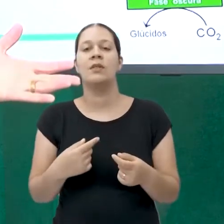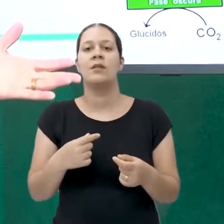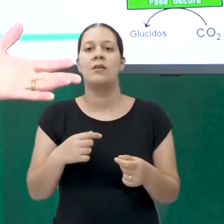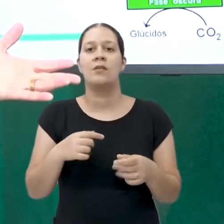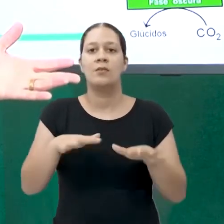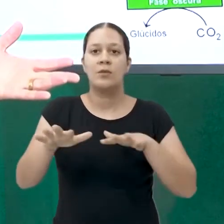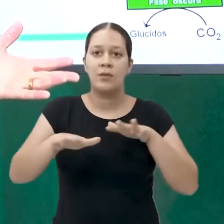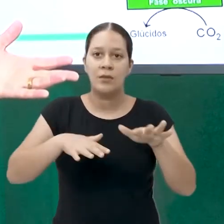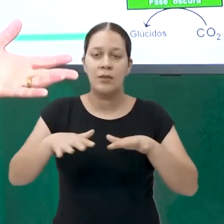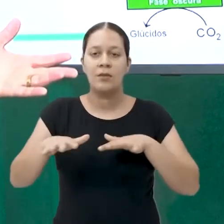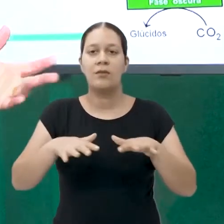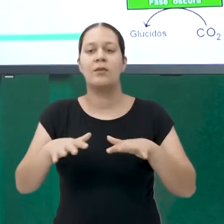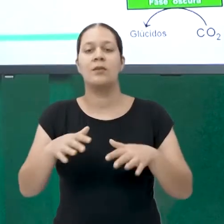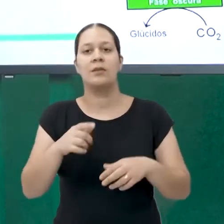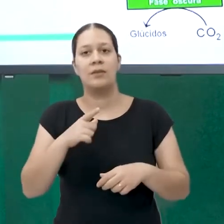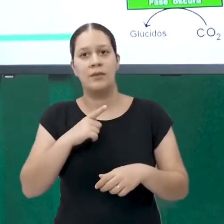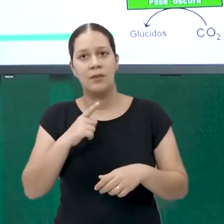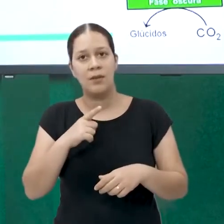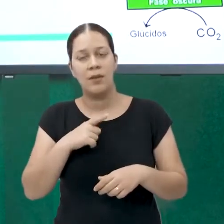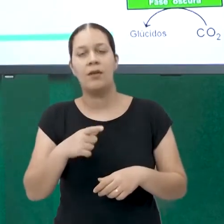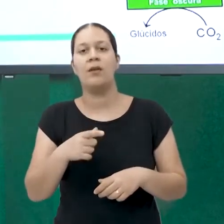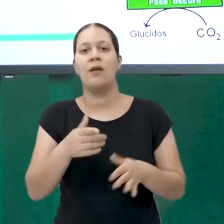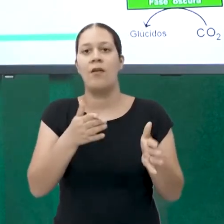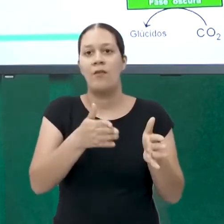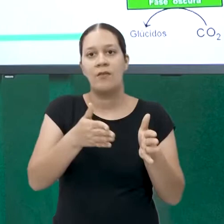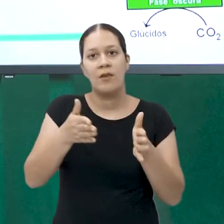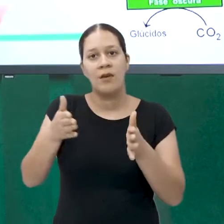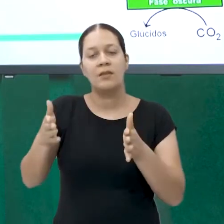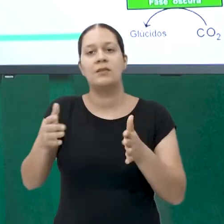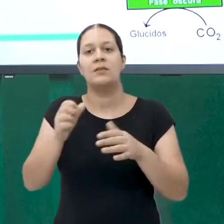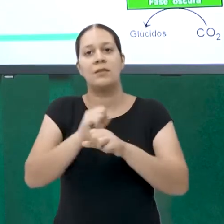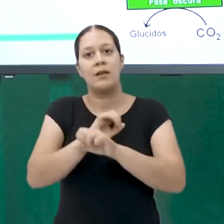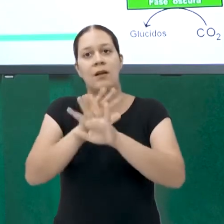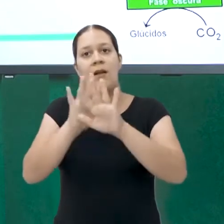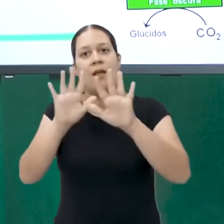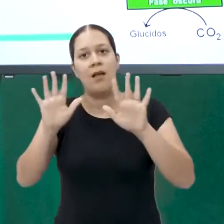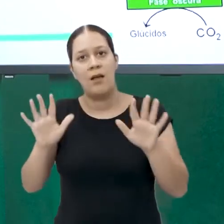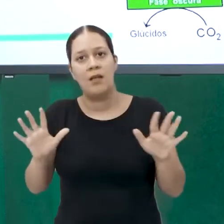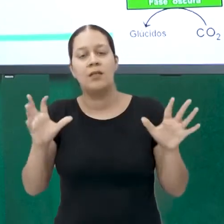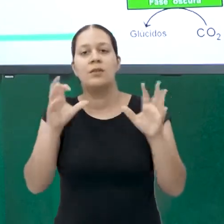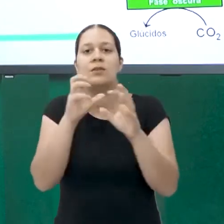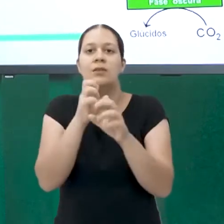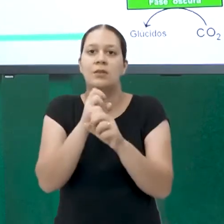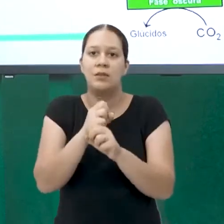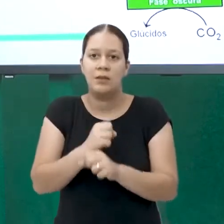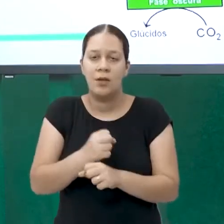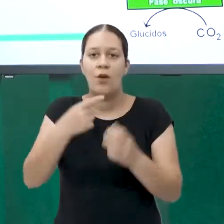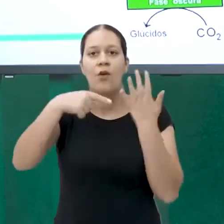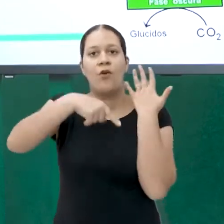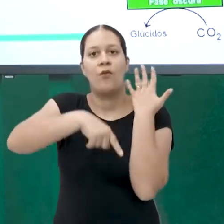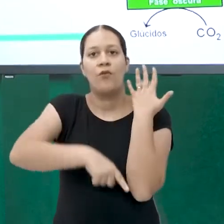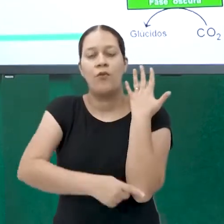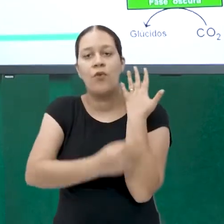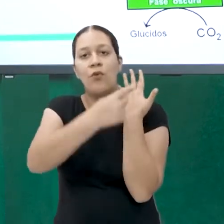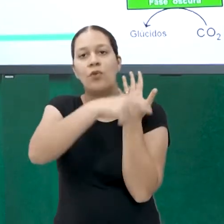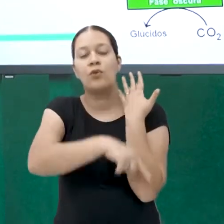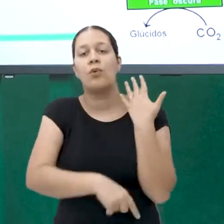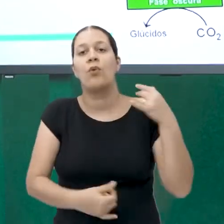É basicamente o que ela faz também, tá? Tem a fase clara e a fase escura. A fase clara, ou a